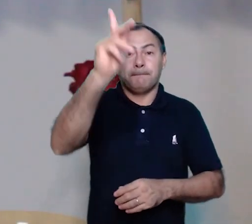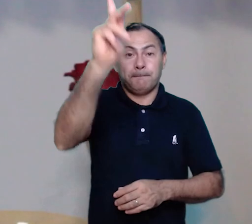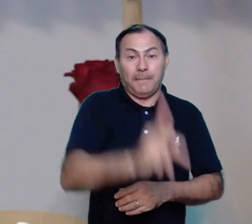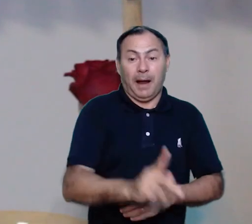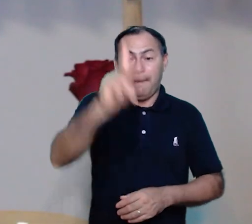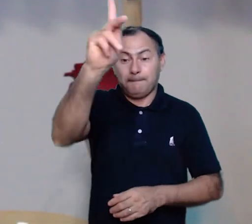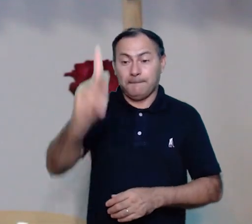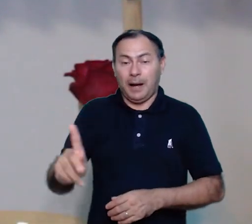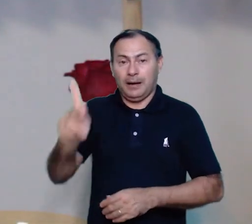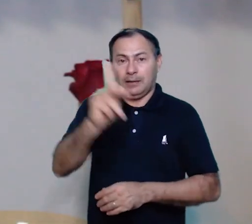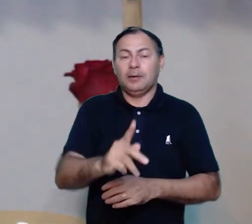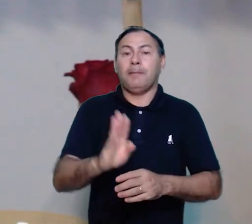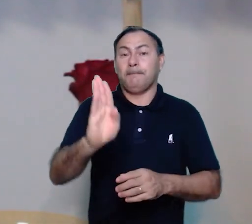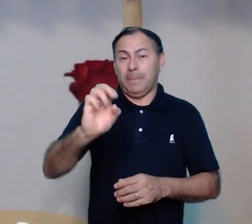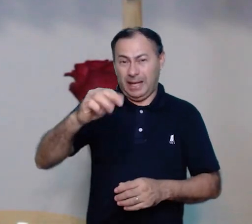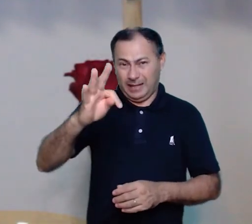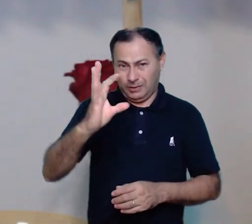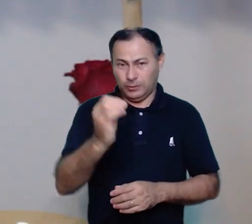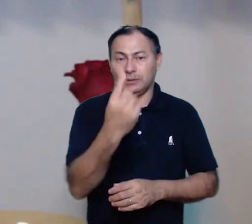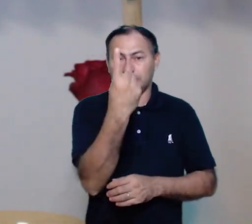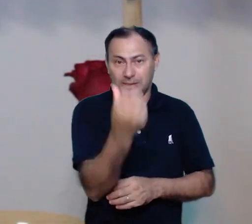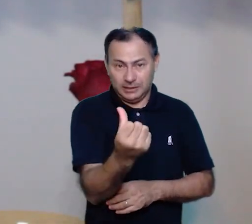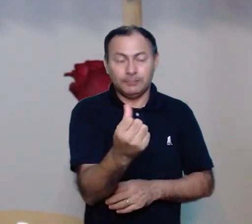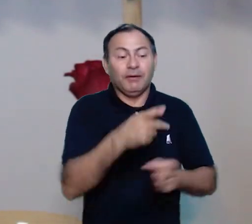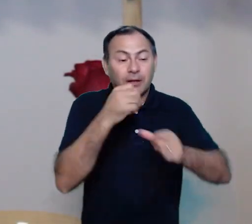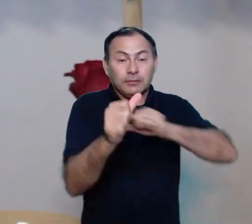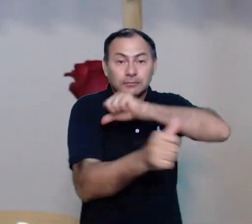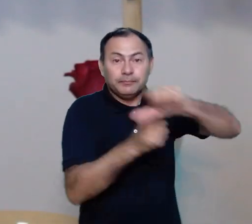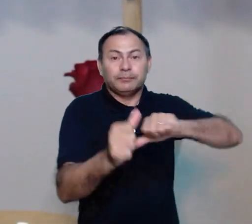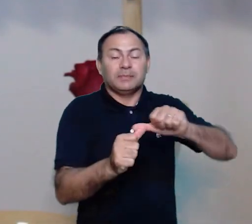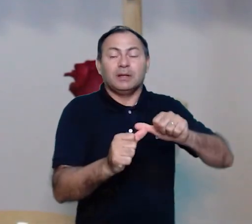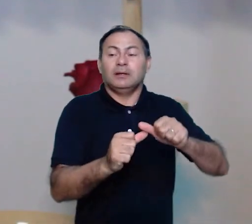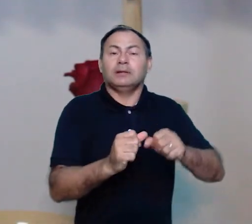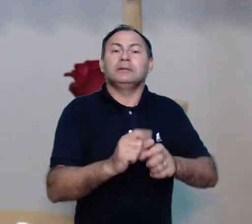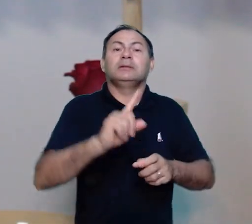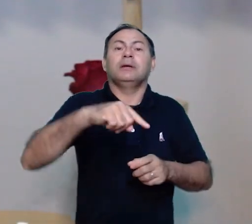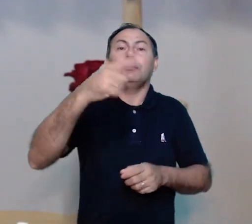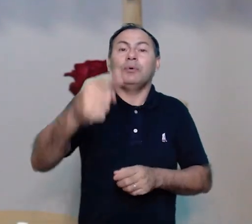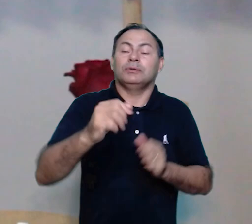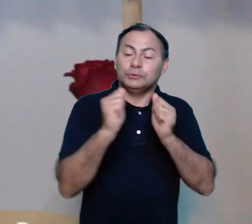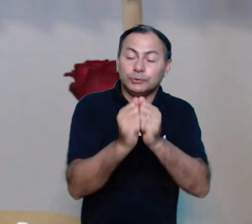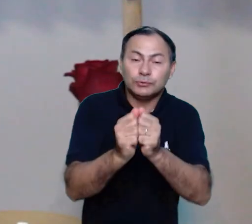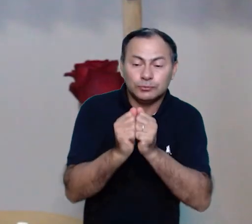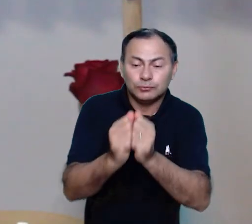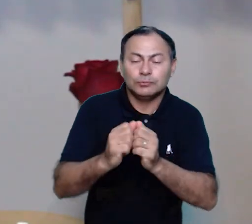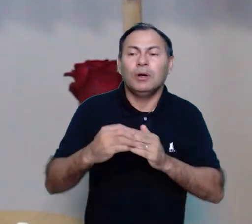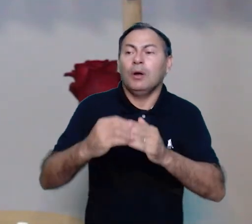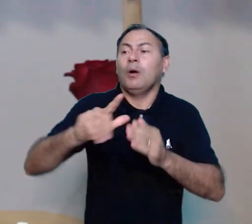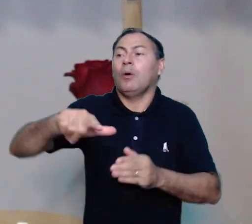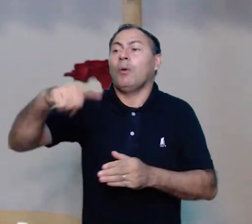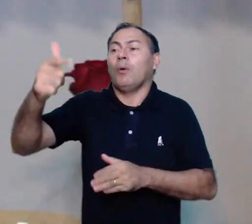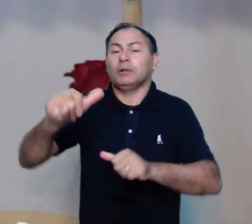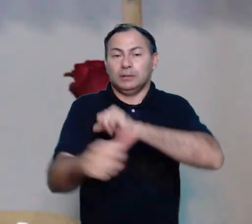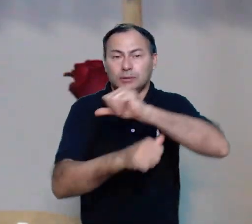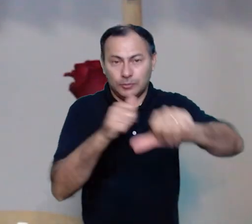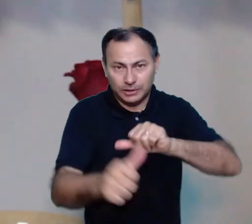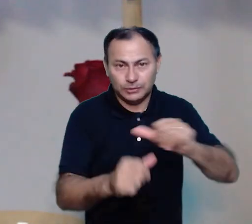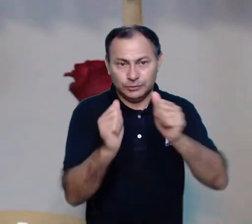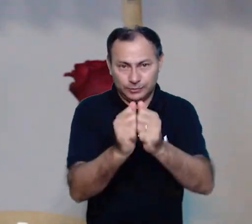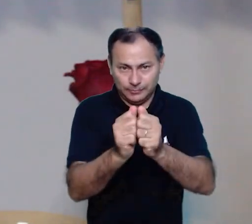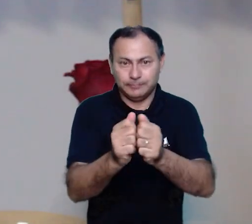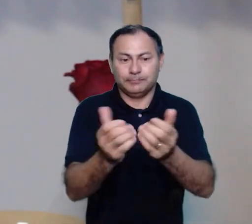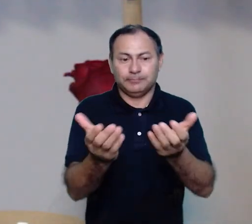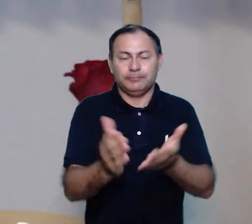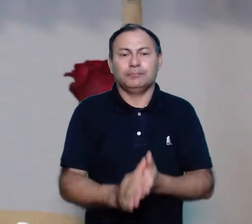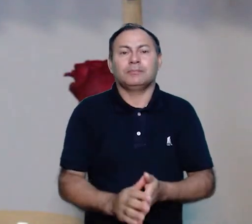Papa Bento XVI. Essa transformação arrasta depois consigo